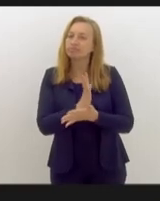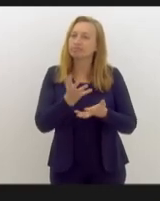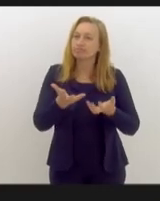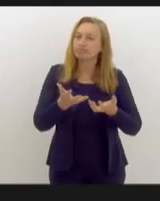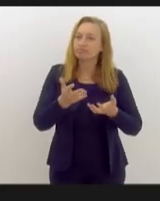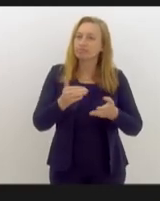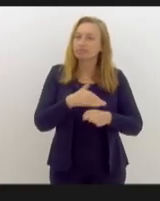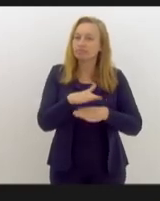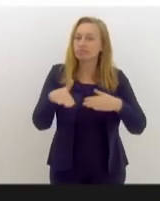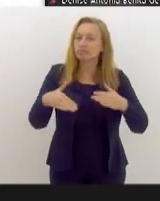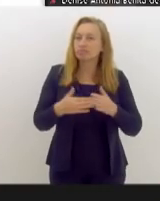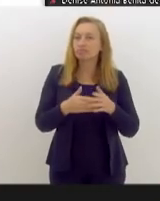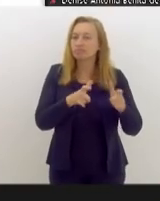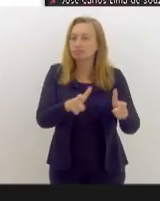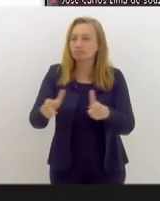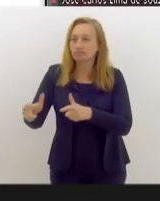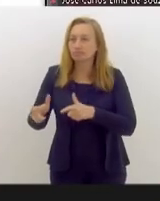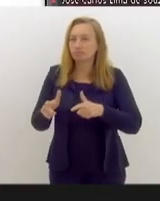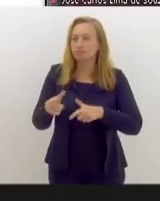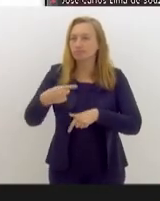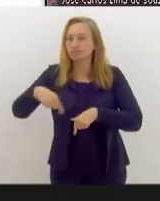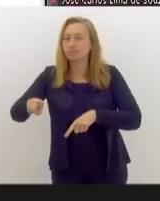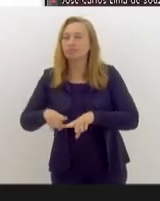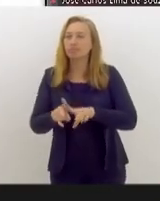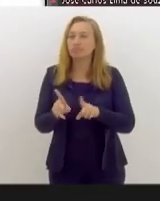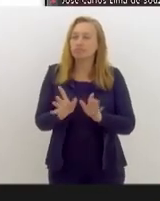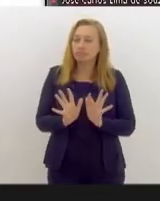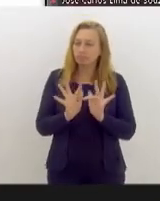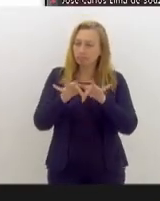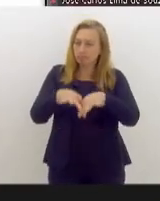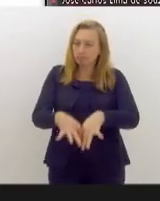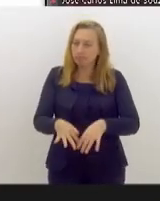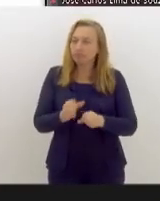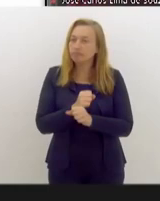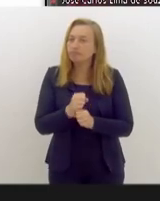todos os espaços e agora, ao final do ano,